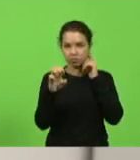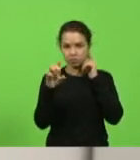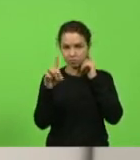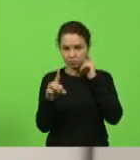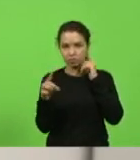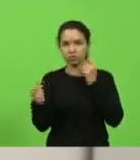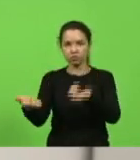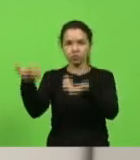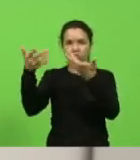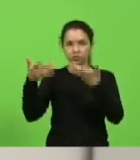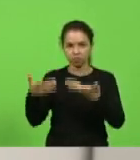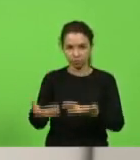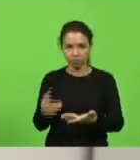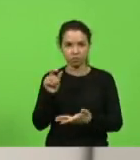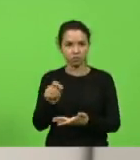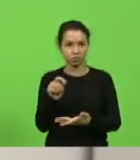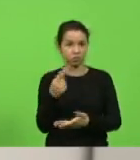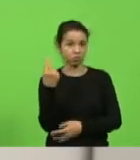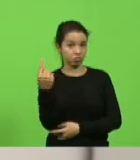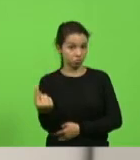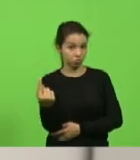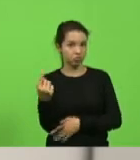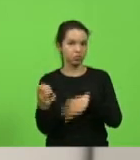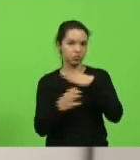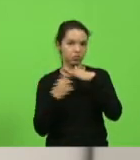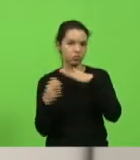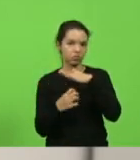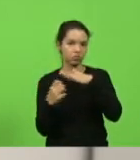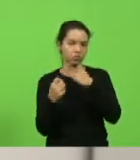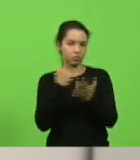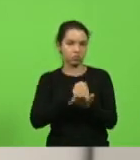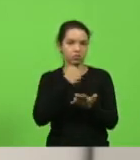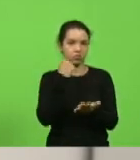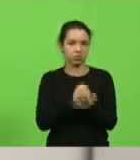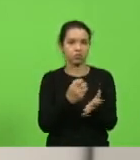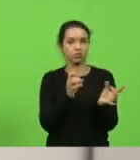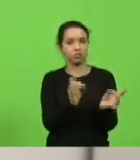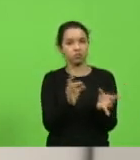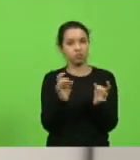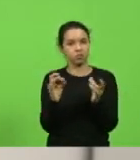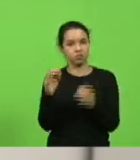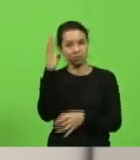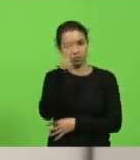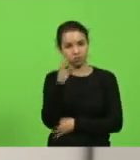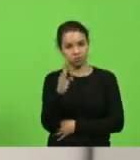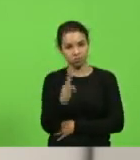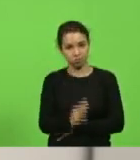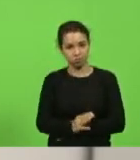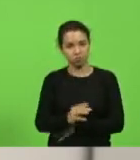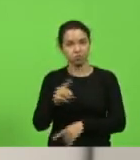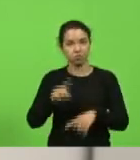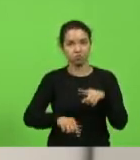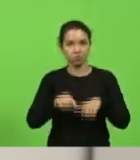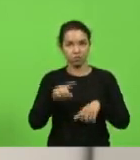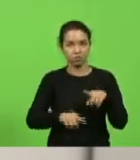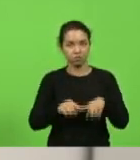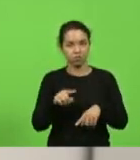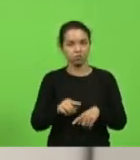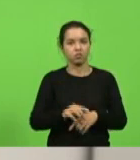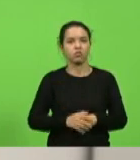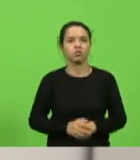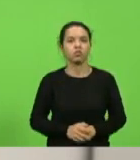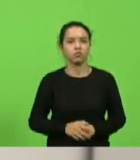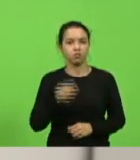pontuou ser a única empresa com autorização para comercializar no Brasil os produtos da Aeonmed,